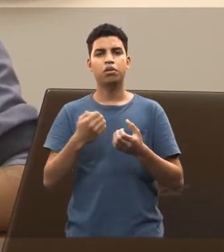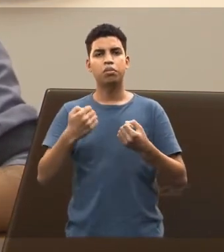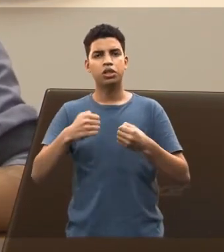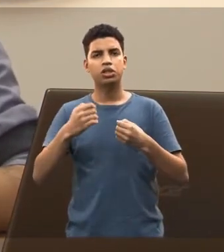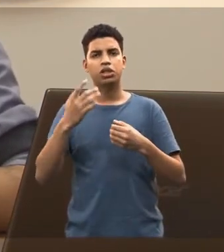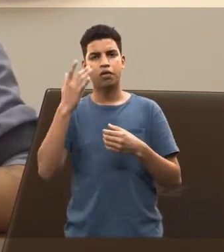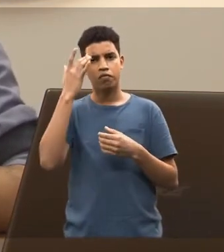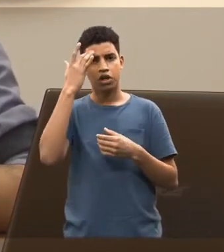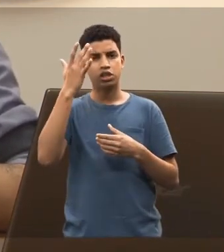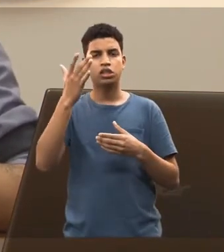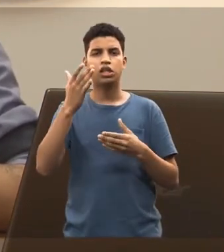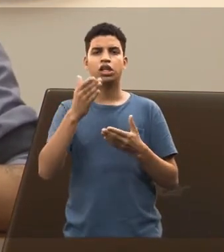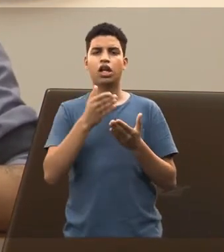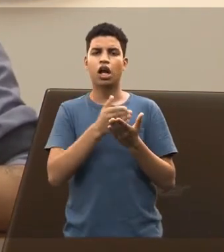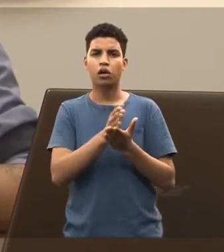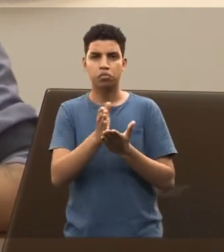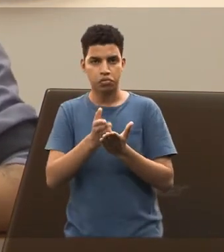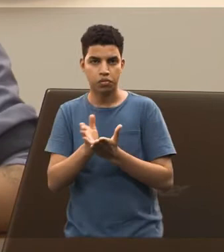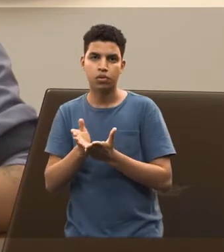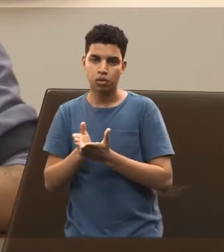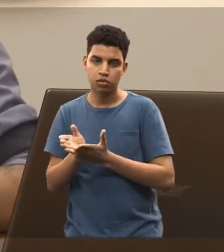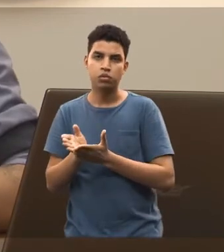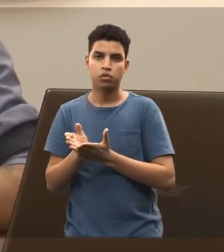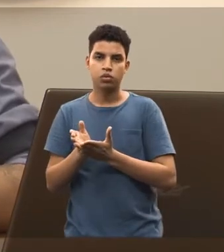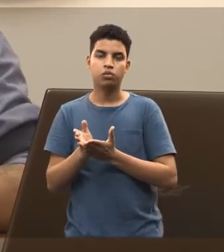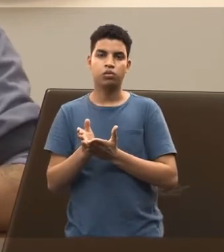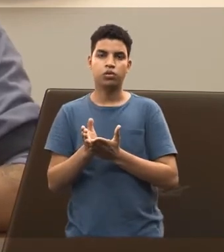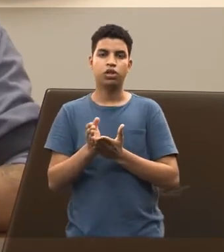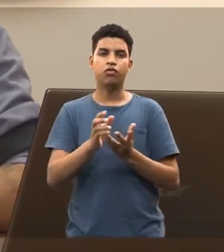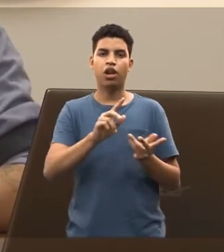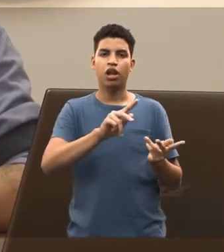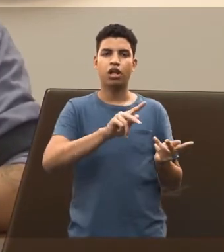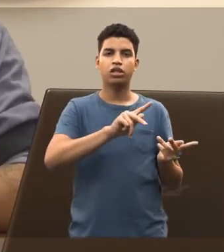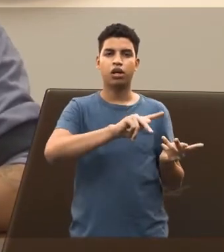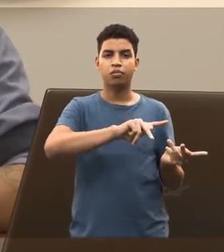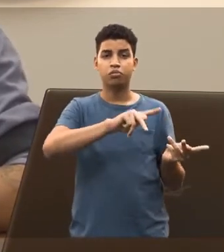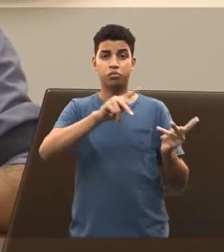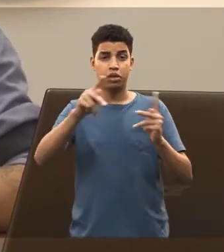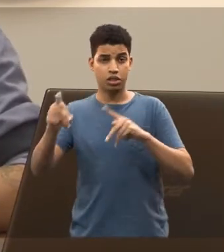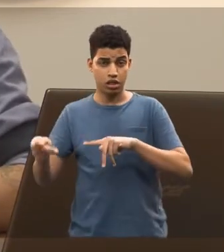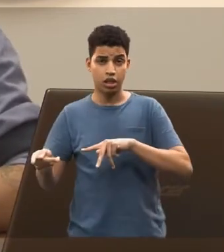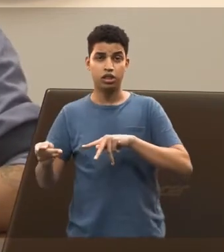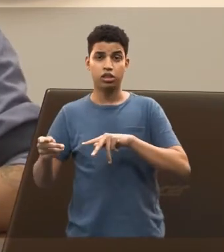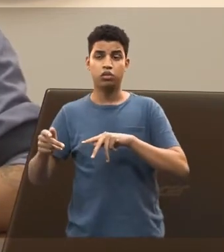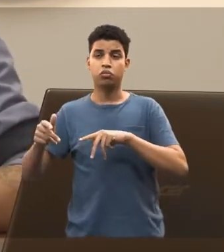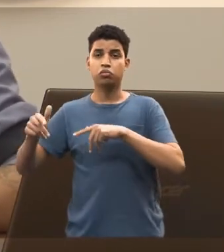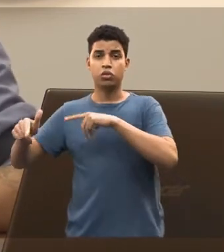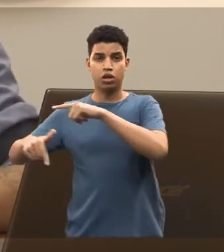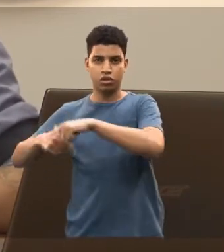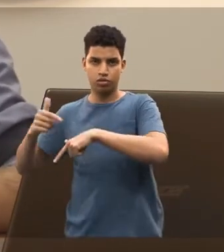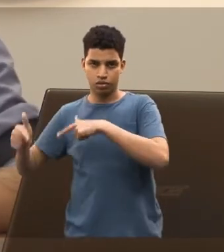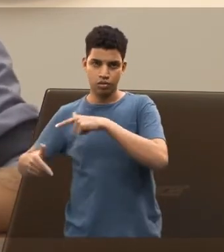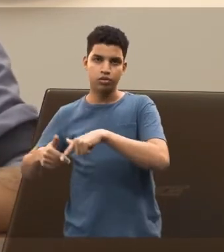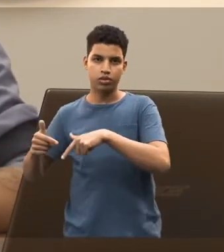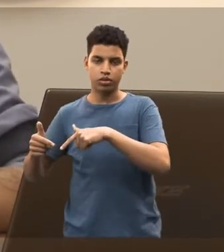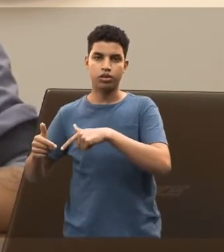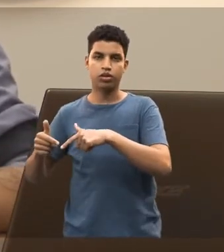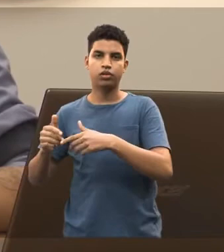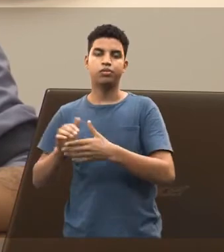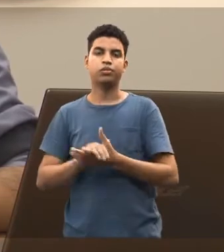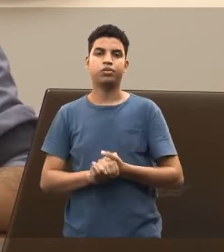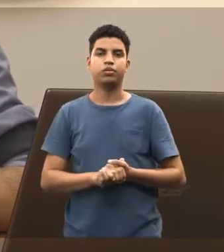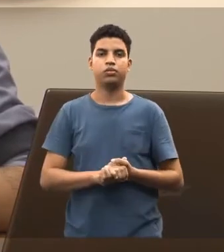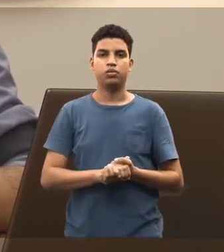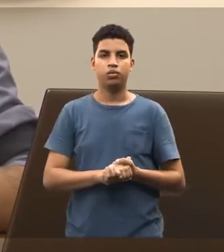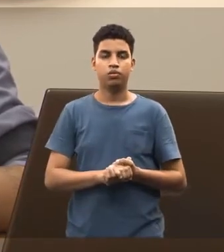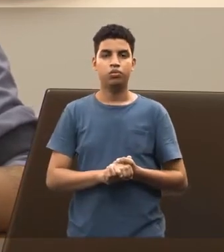facilitar algumas frentes. Quando a gente fala de transição da pessoa com deficiência da universidade para o mercado de